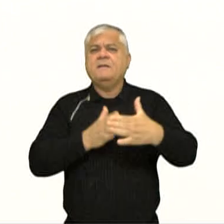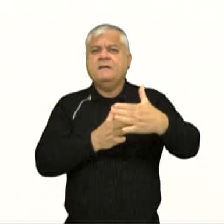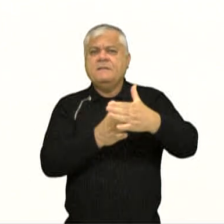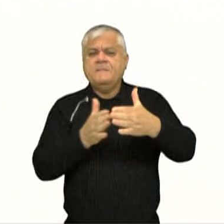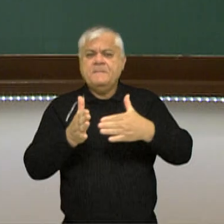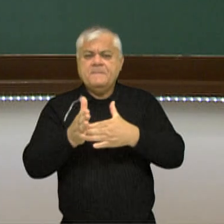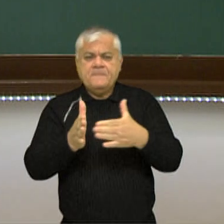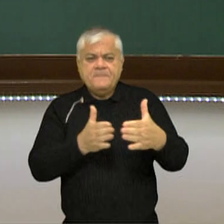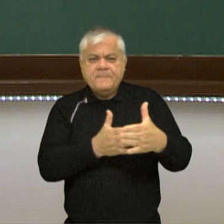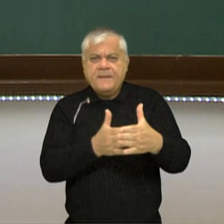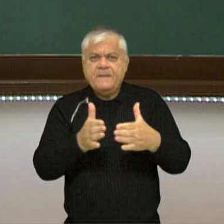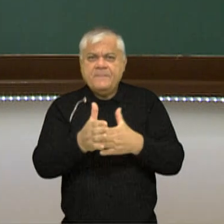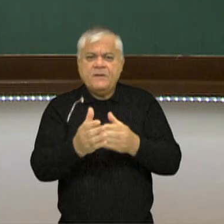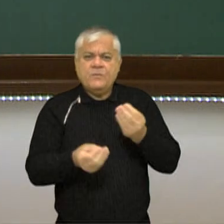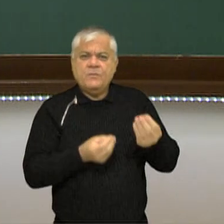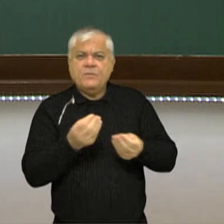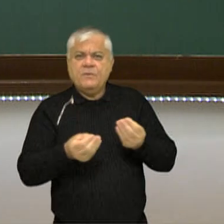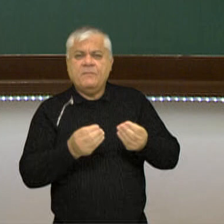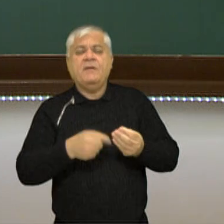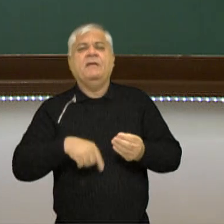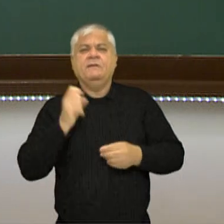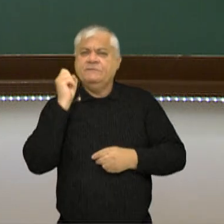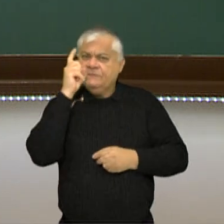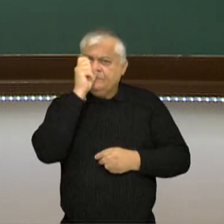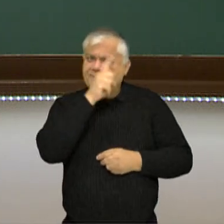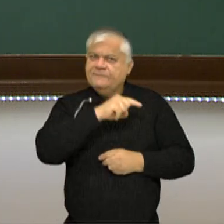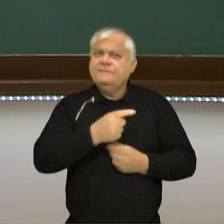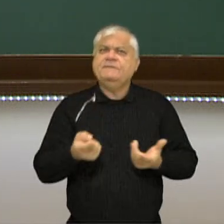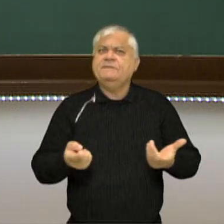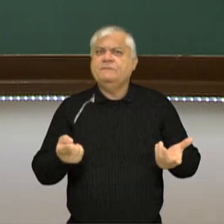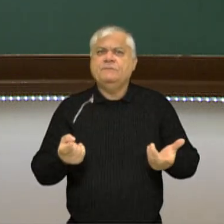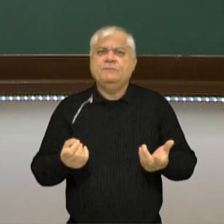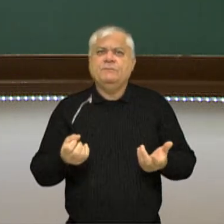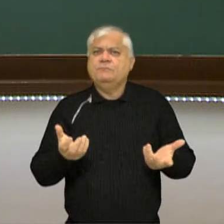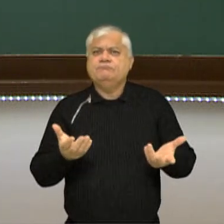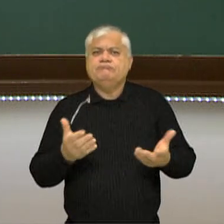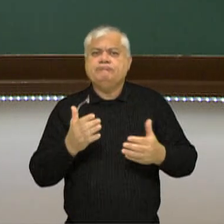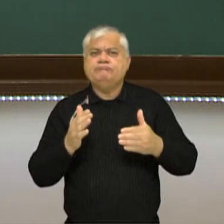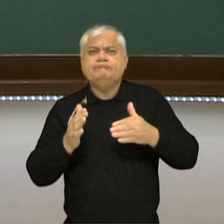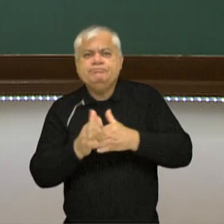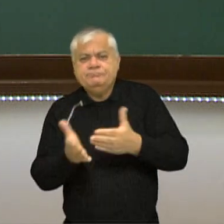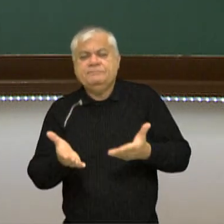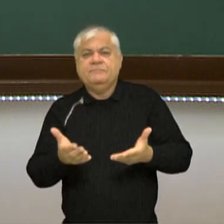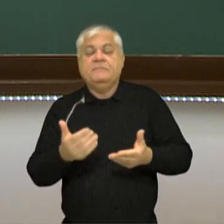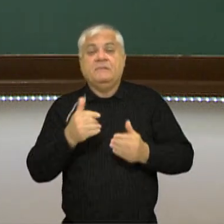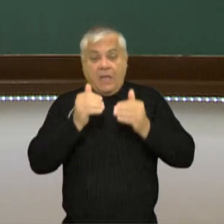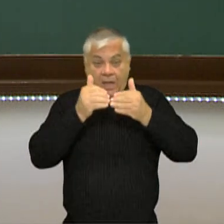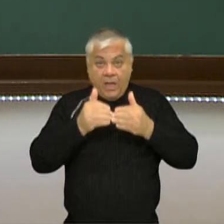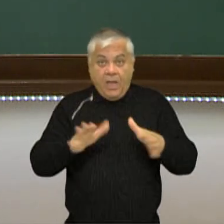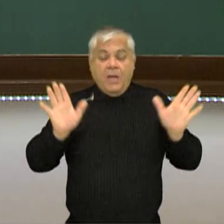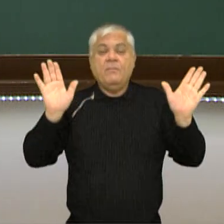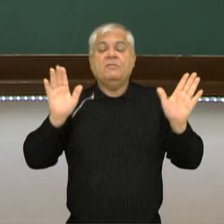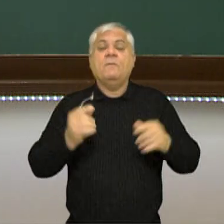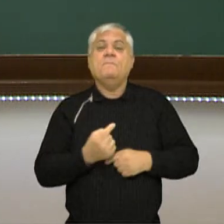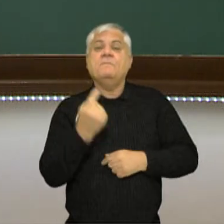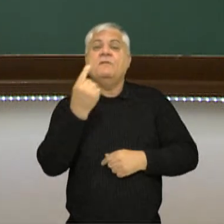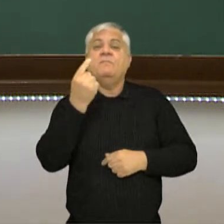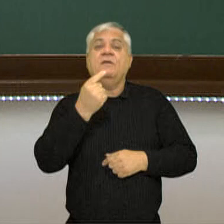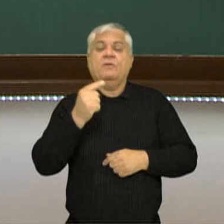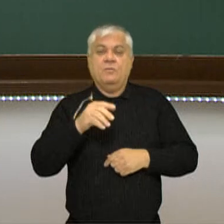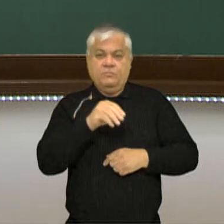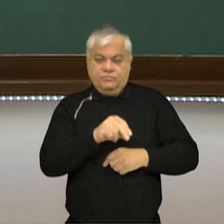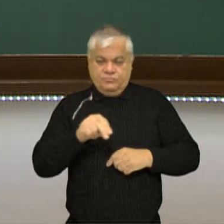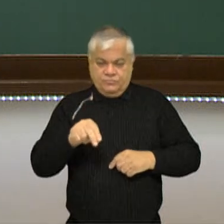limites entre essas fases é difícil da gente determinar. A abertura são os primeiros movimentos, quando